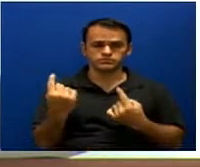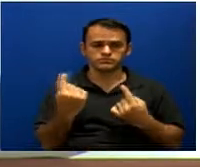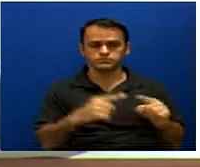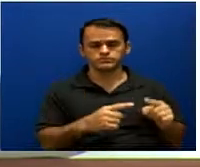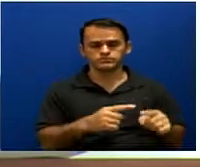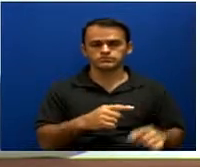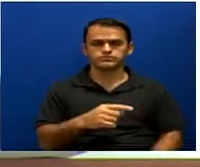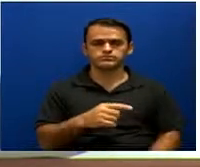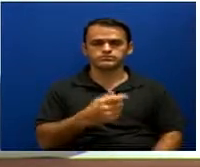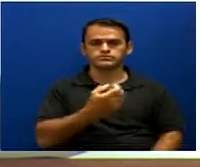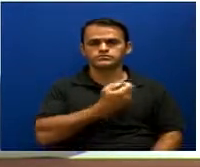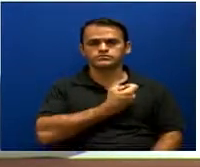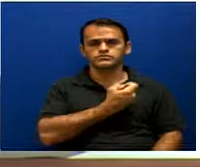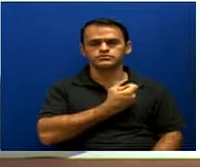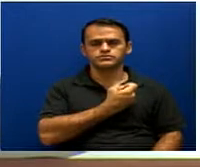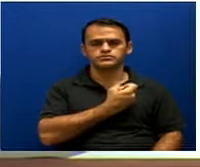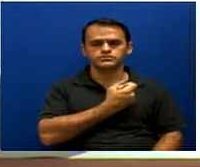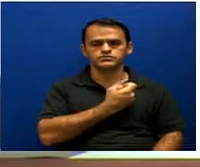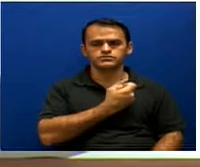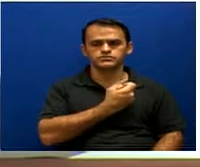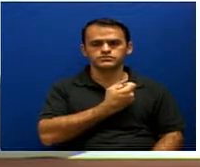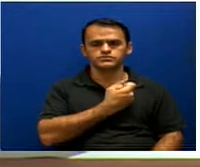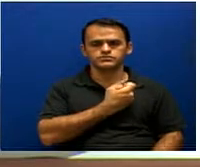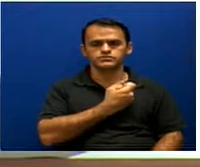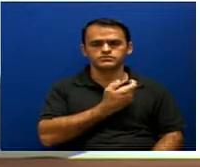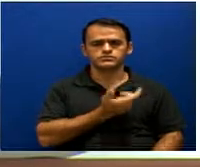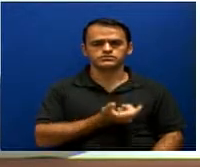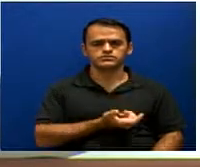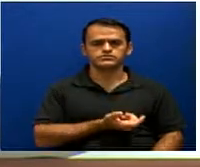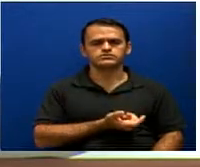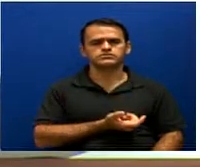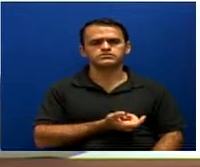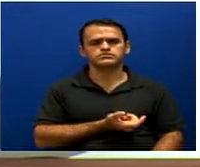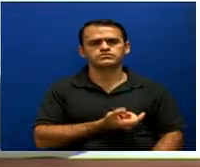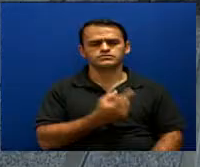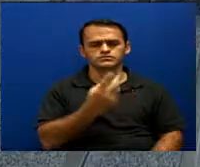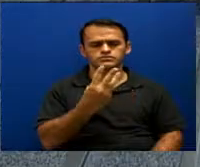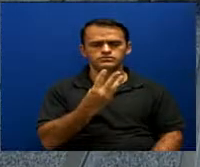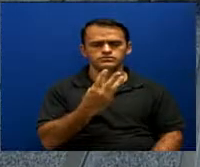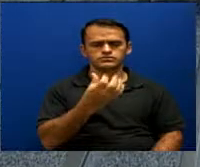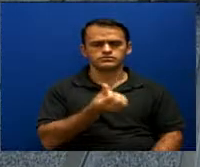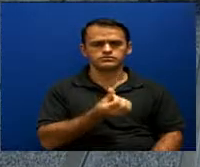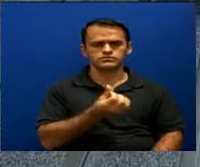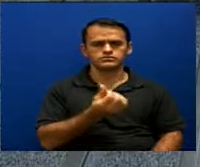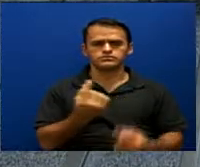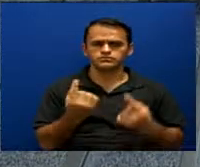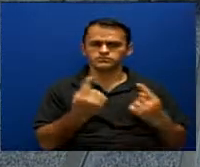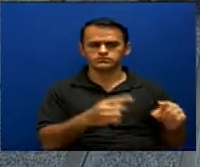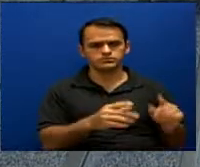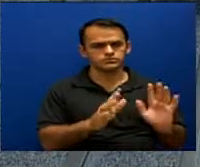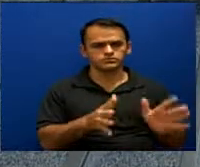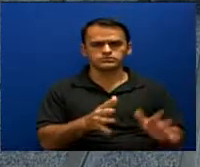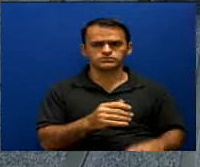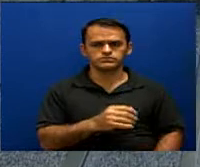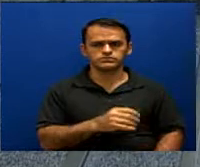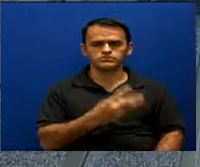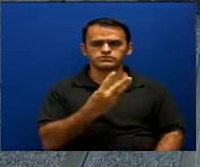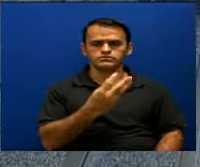das emendas que foram apresentadas por essa vereadora. A 3 e a 6 já foram derrubados os pareceres, né?